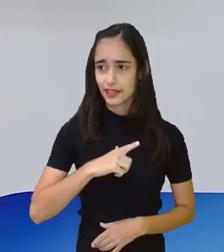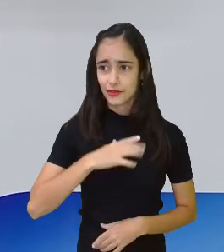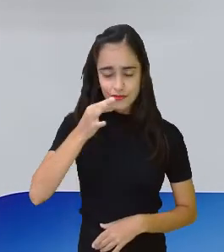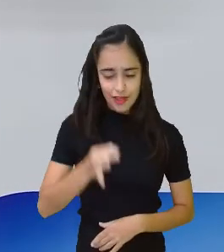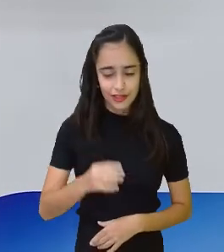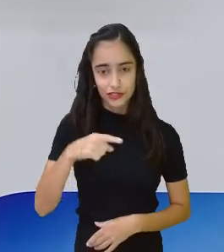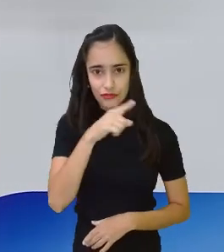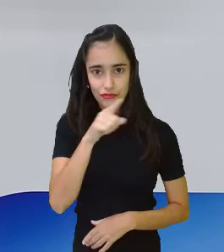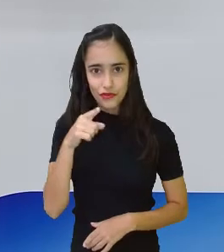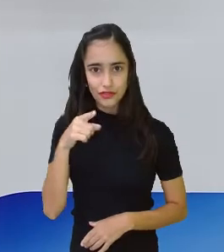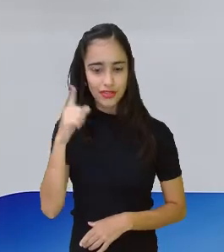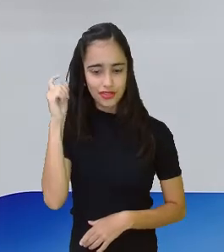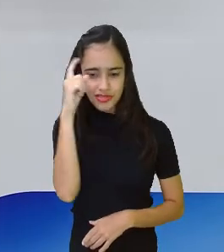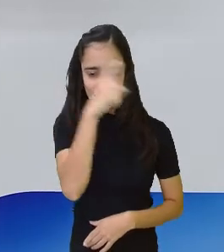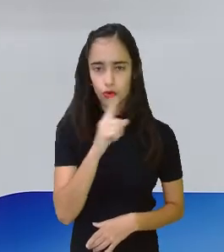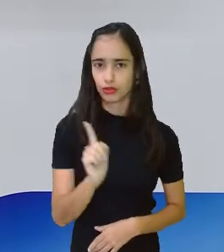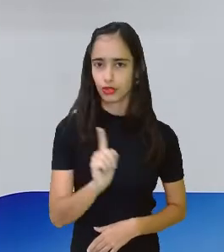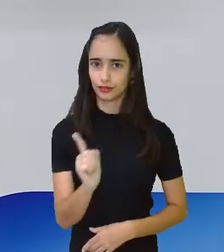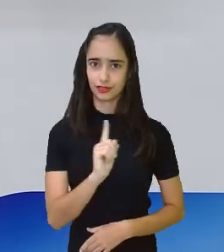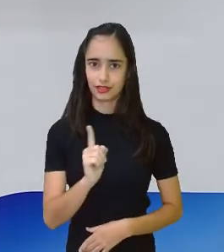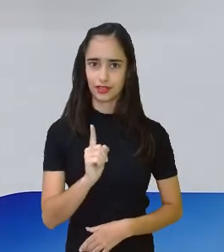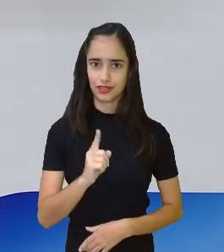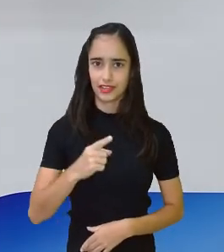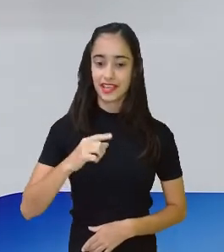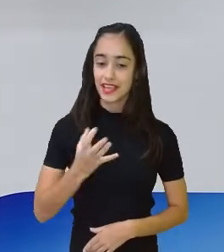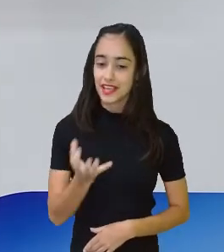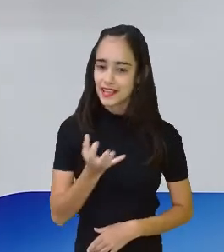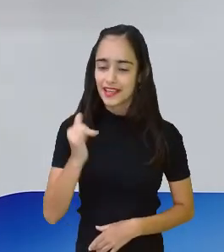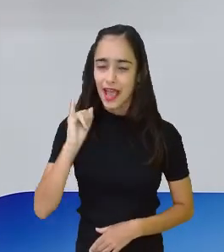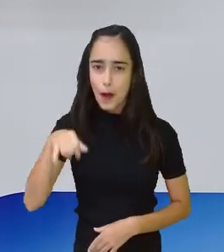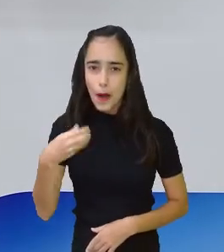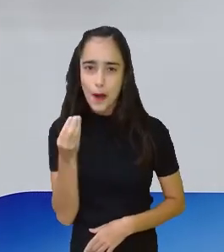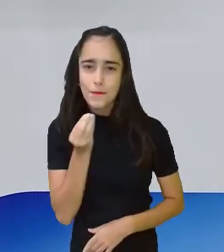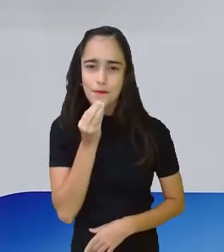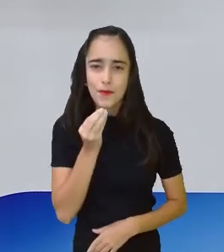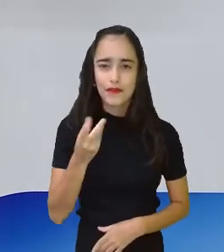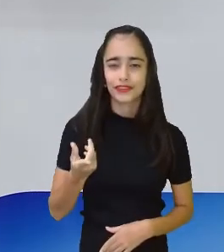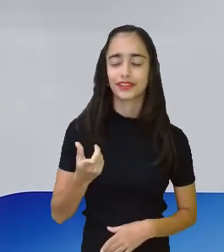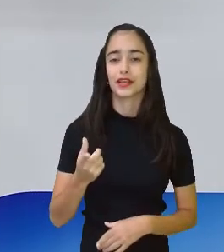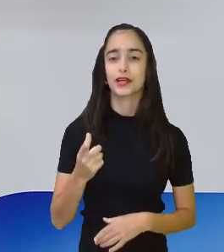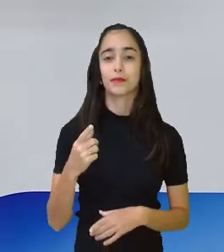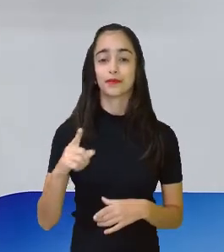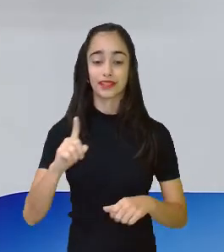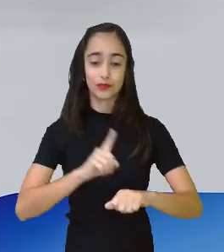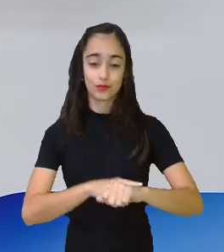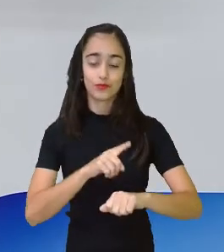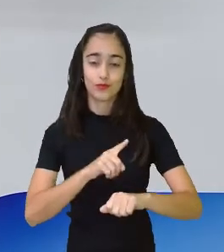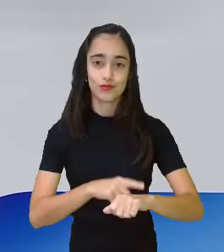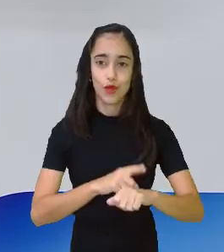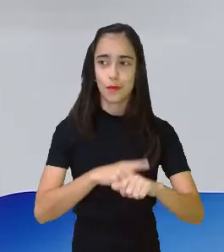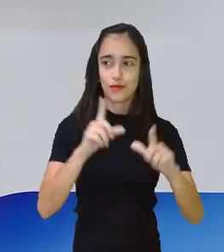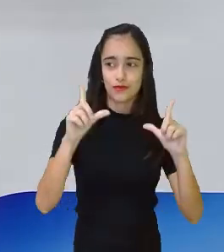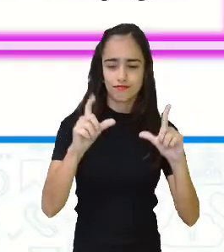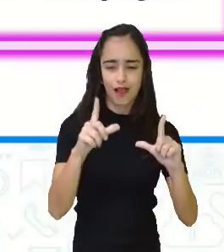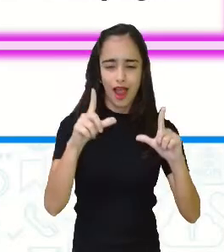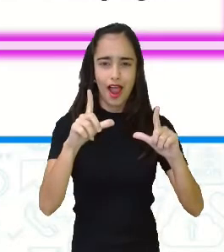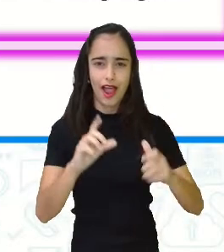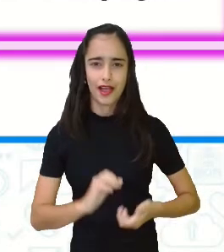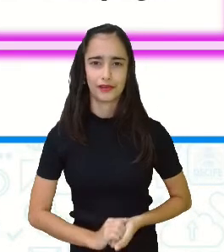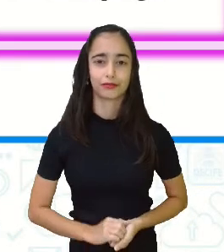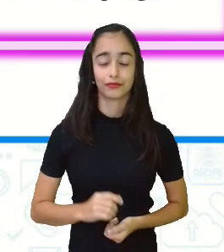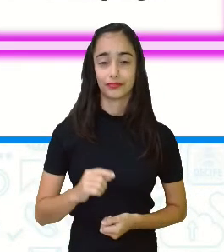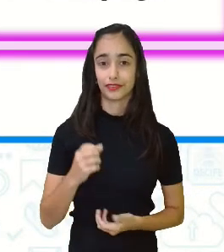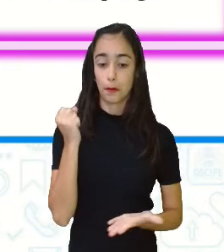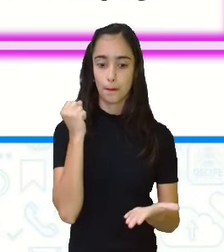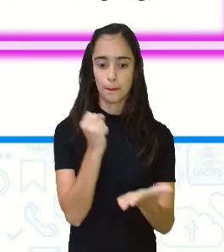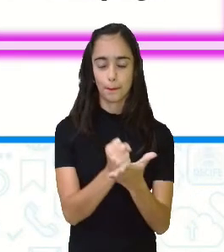dificuldade nisso. E eu já vou aproveitar para deixar a hora do registro com vocês, a nossa questão. Aqui